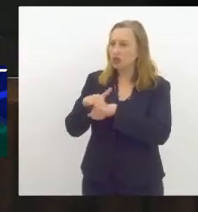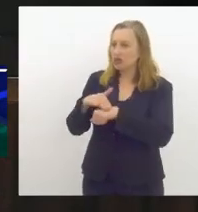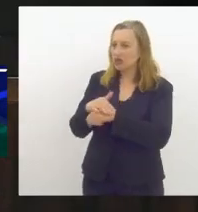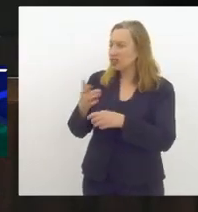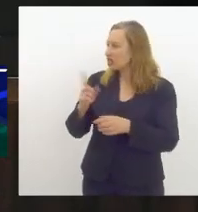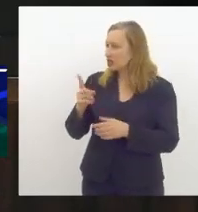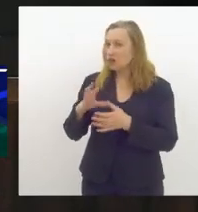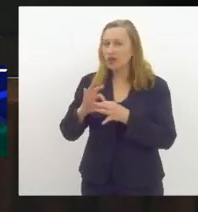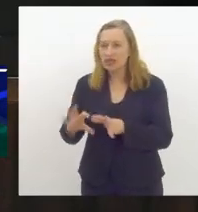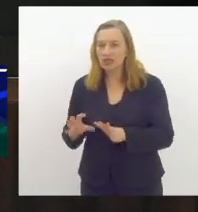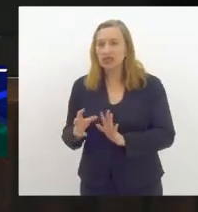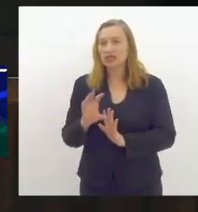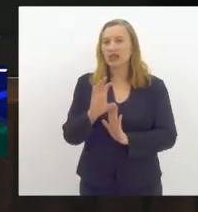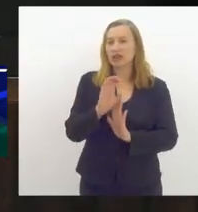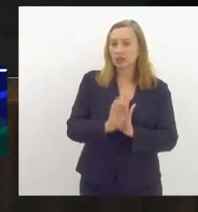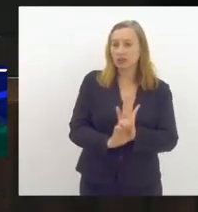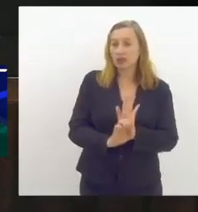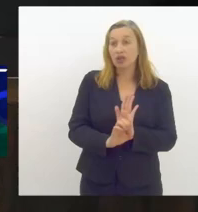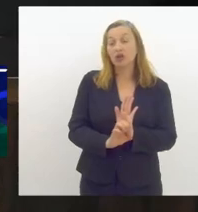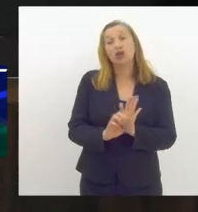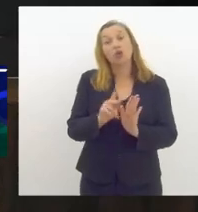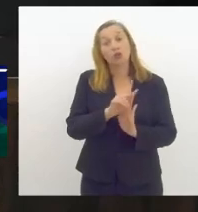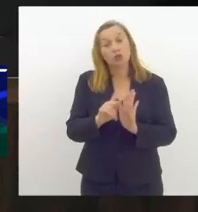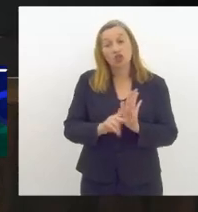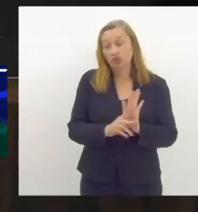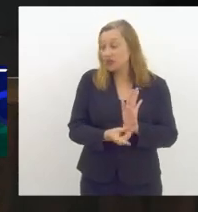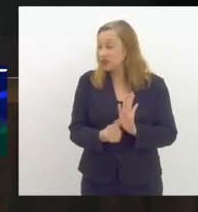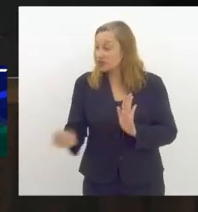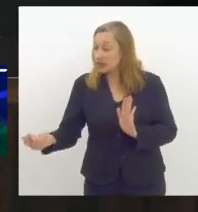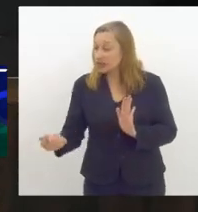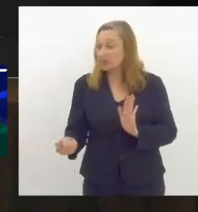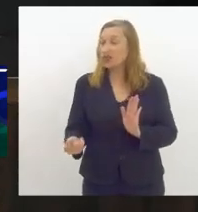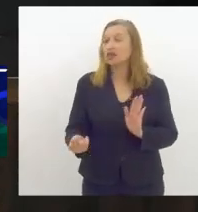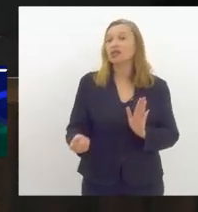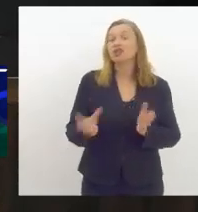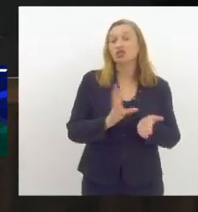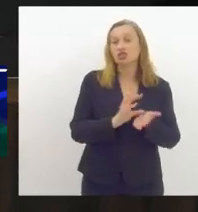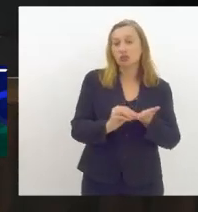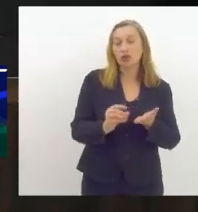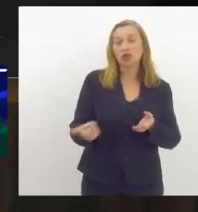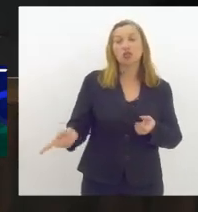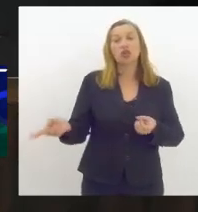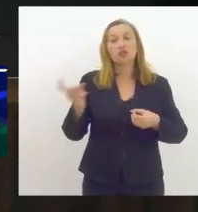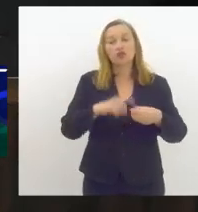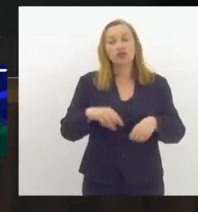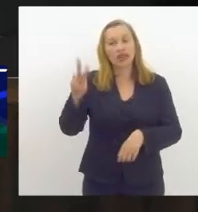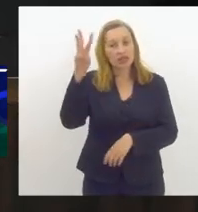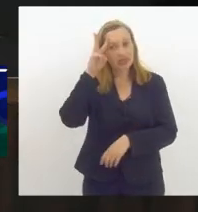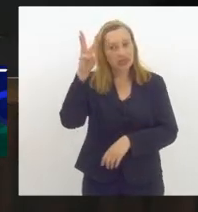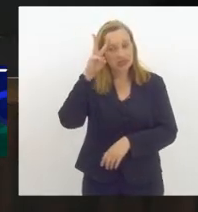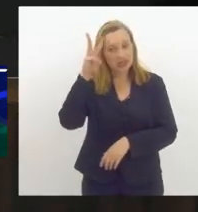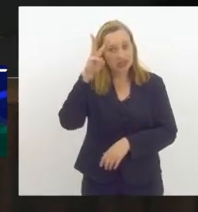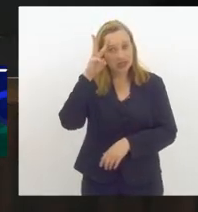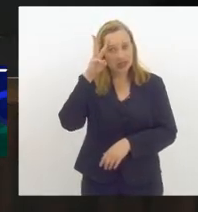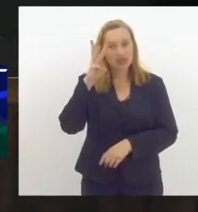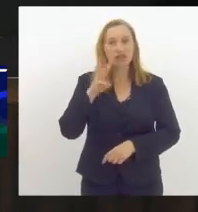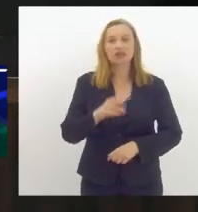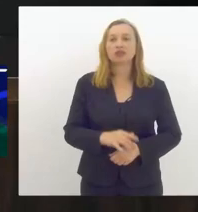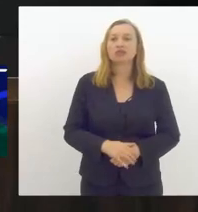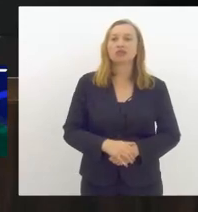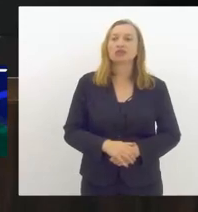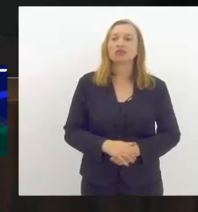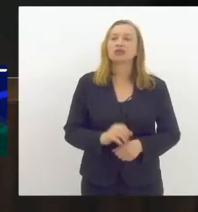abre mão da emenda então um projeto vai sair de pauta depois da discussão e voltar lá na próxima terça-feira e a gente vai